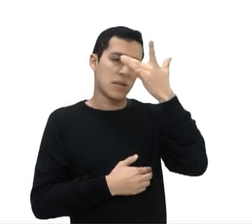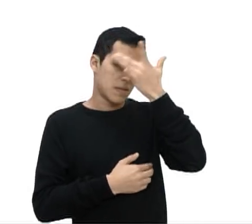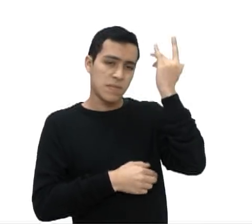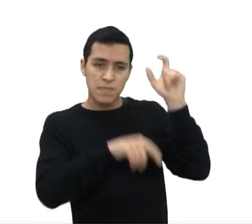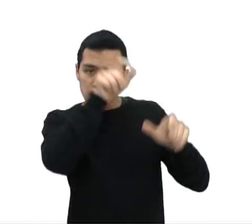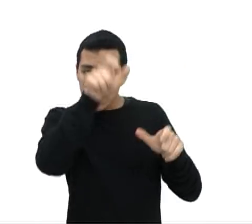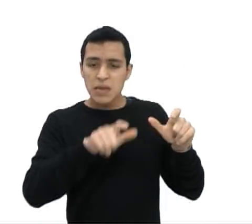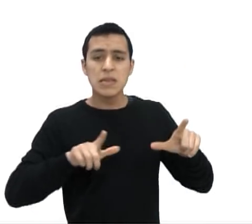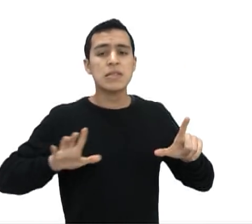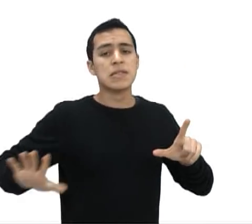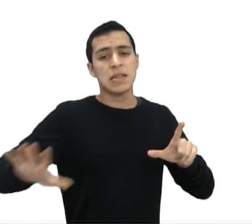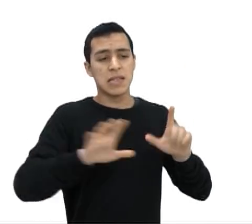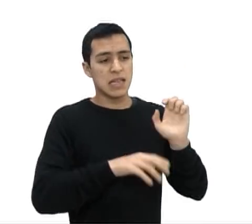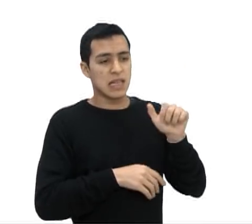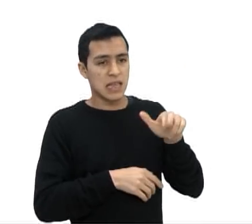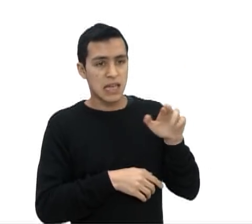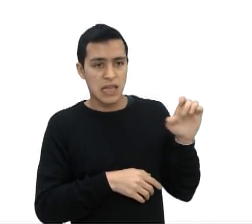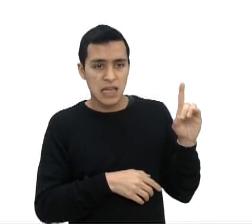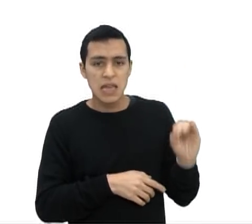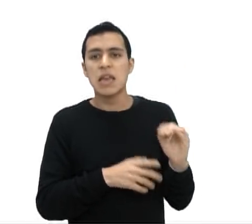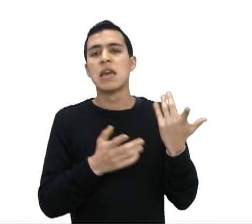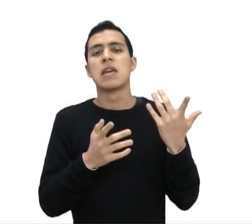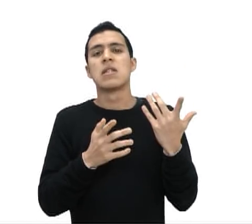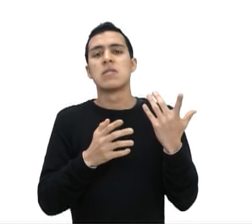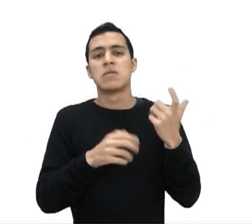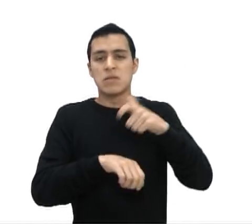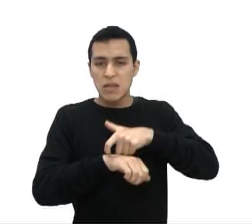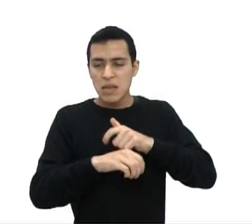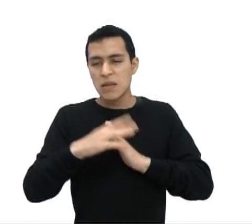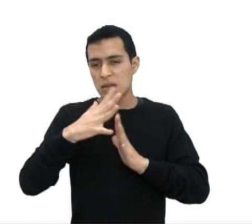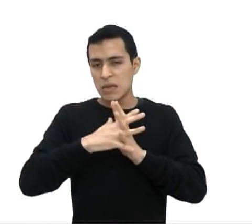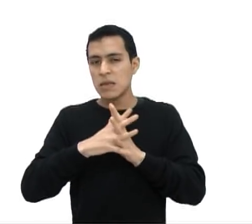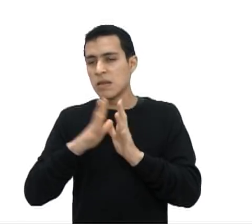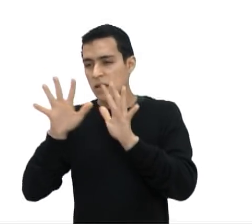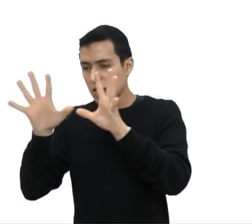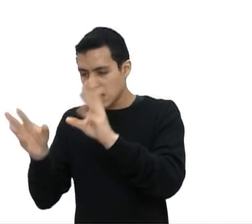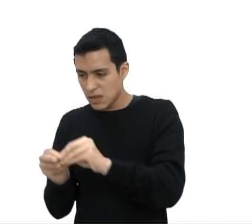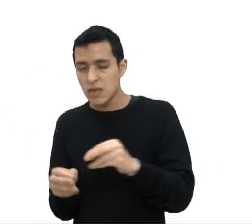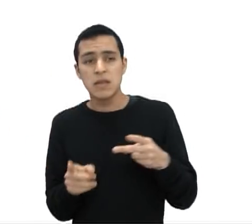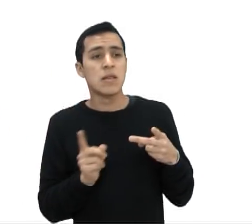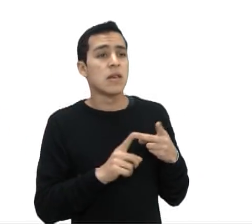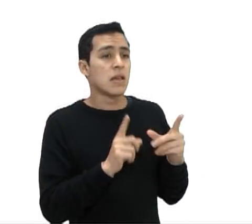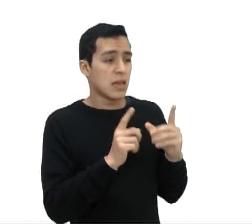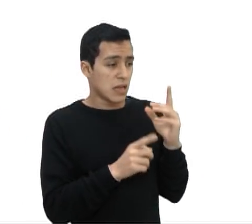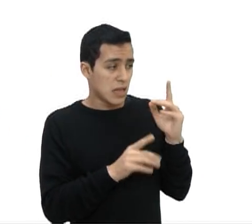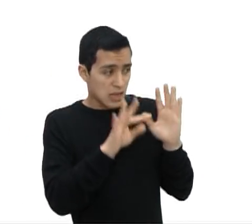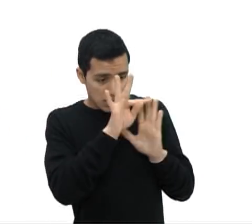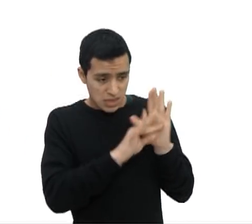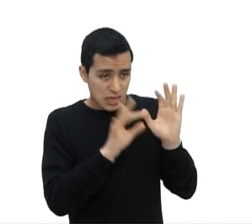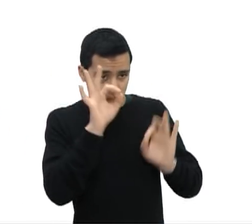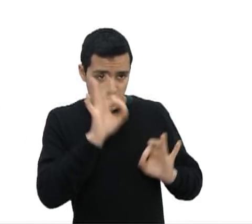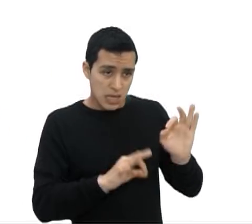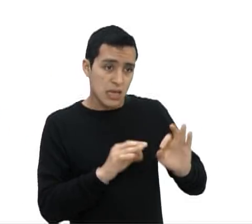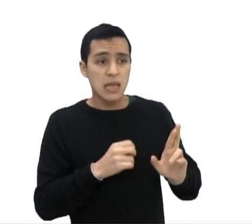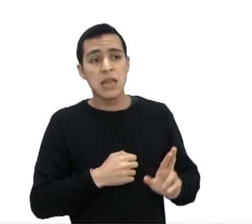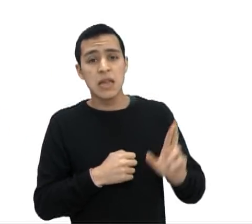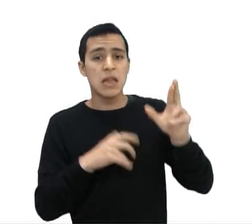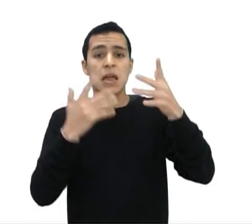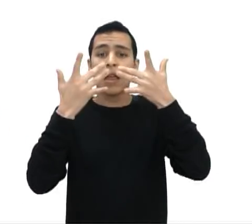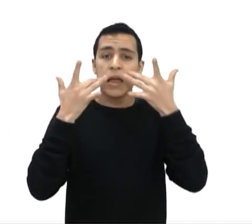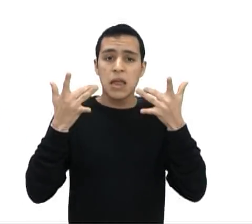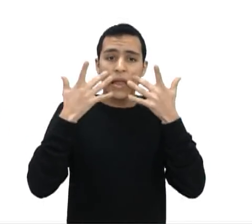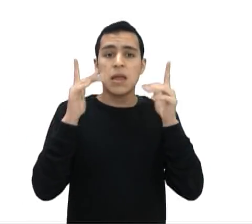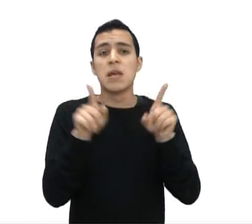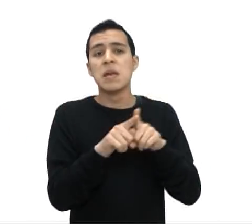personagens, cenário, enredo, tempo, clímax e desfecho? Segunda alternativa. Texto elaborado para representação